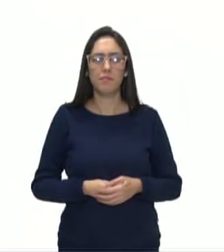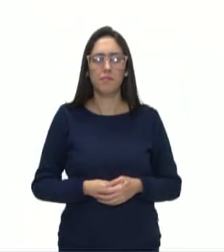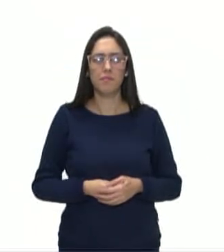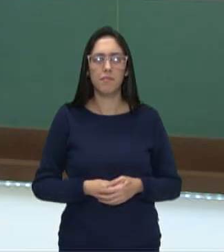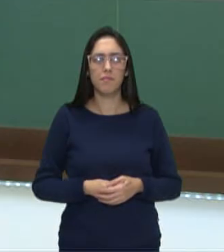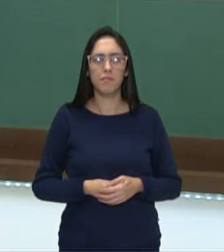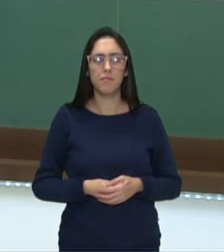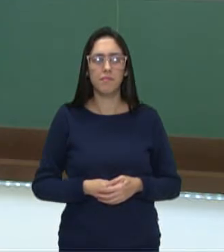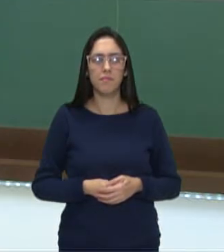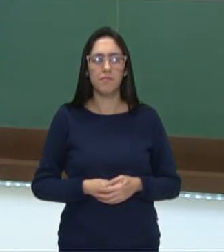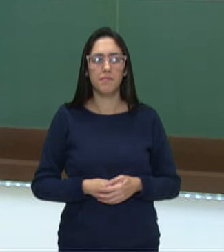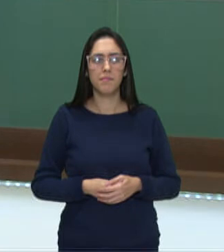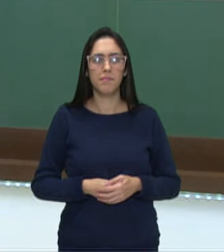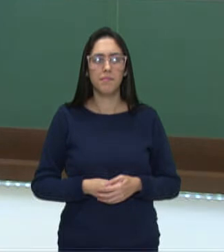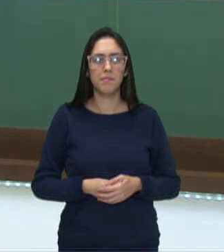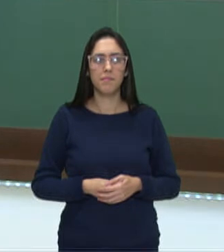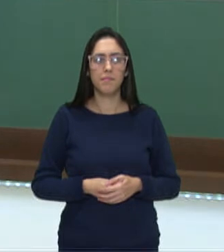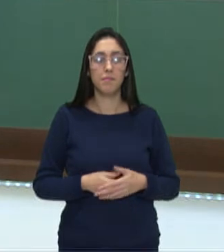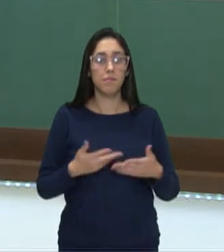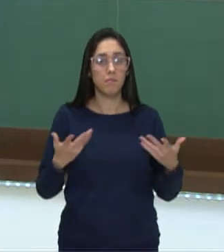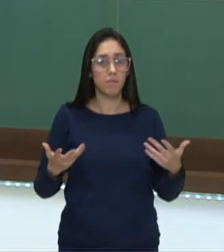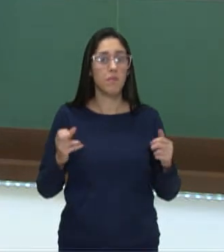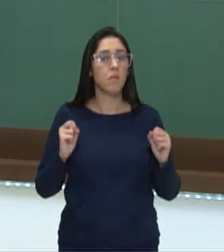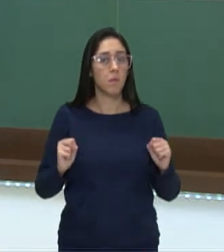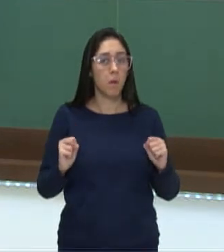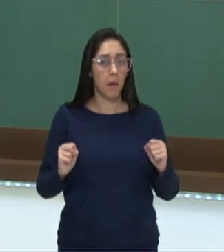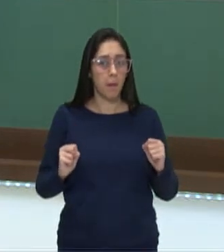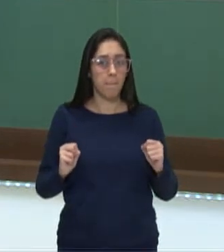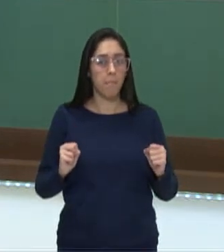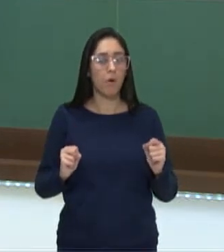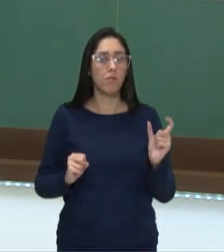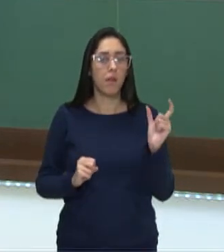aqui, ó. Eu posso ter o termo, esse